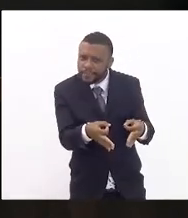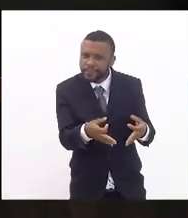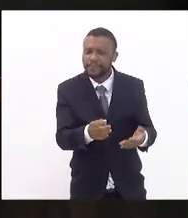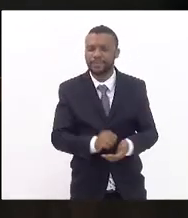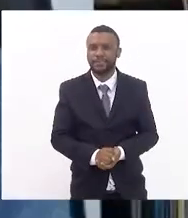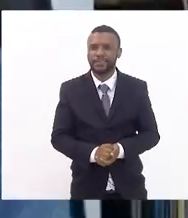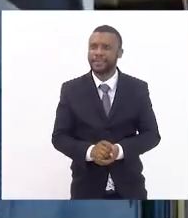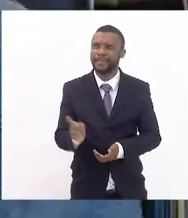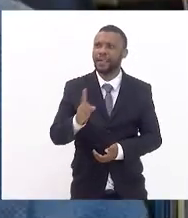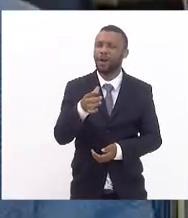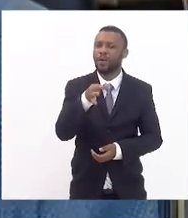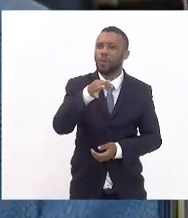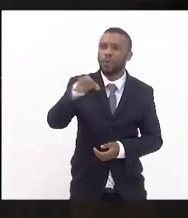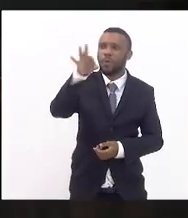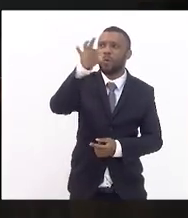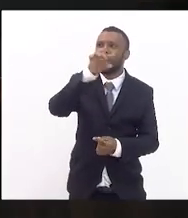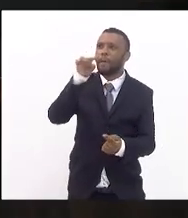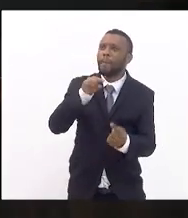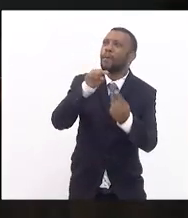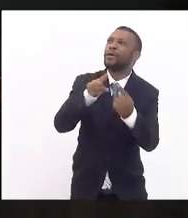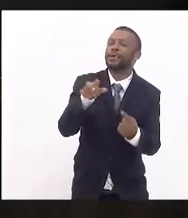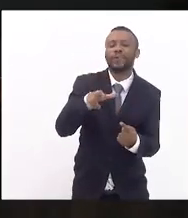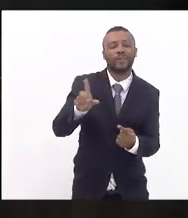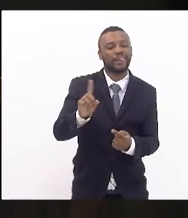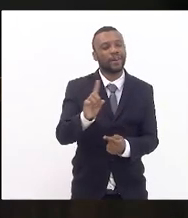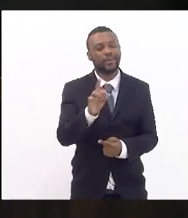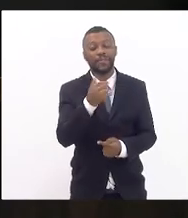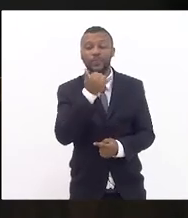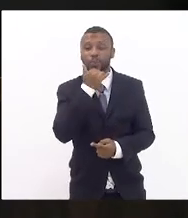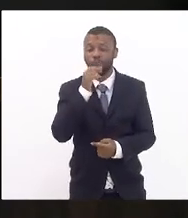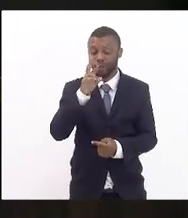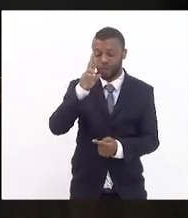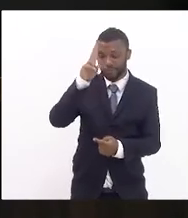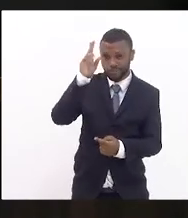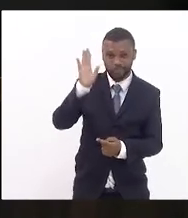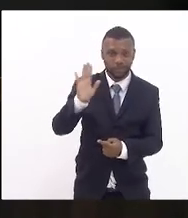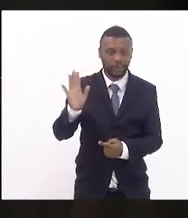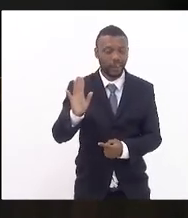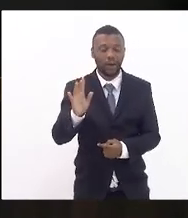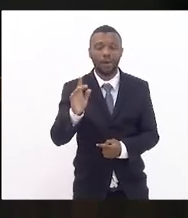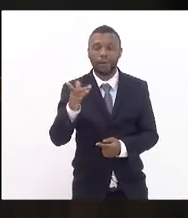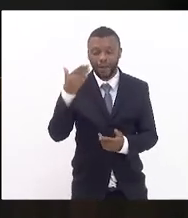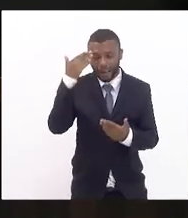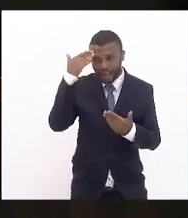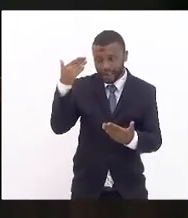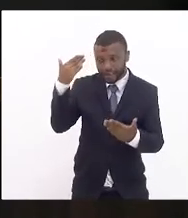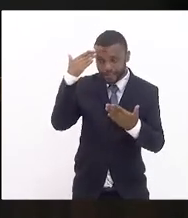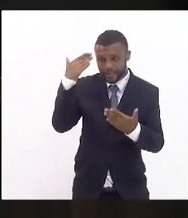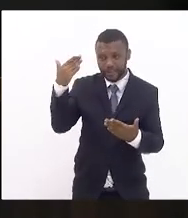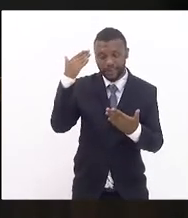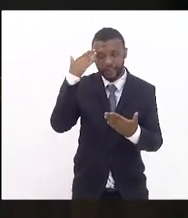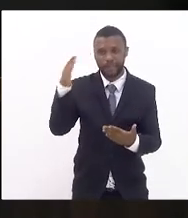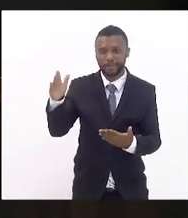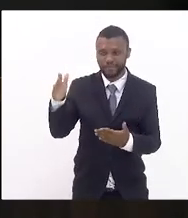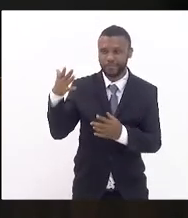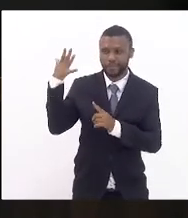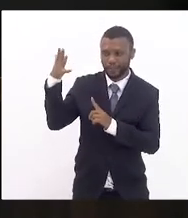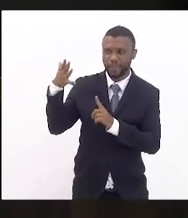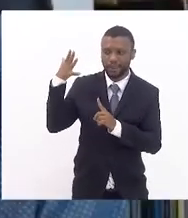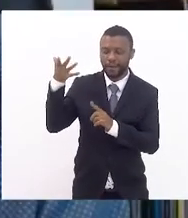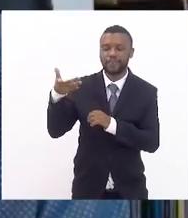Não, na mosca não. Não, não, mas é sobre um outro tema que ele disse aqui. Desculpa, Samuel, mas eu agradeço as suas